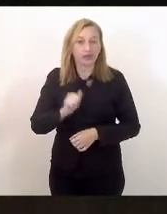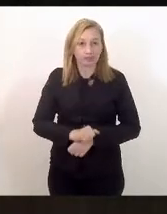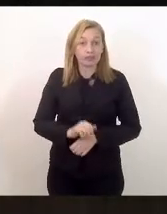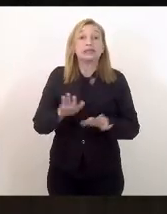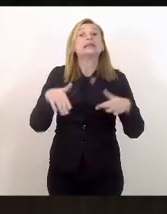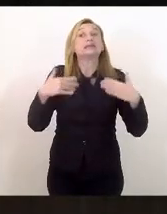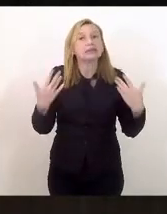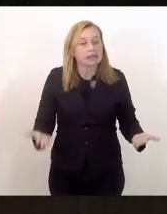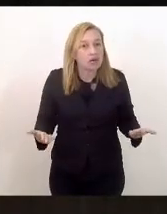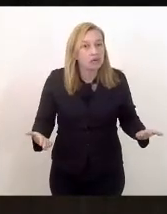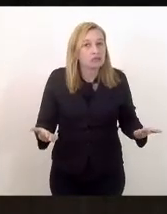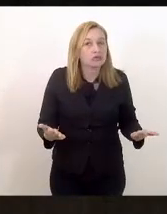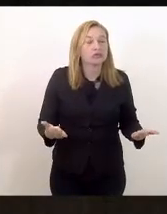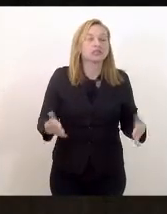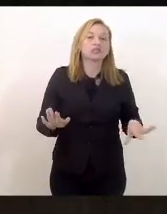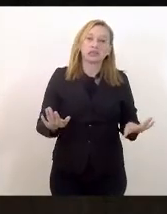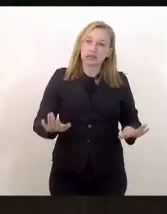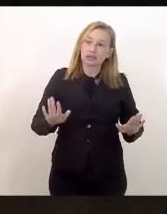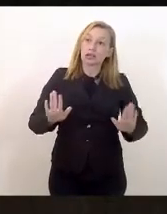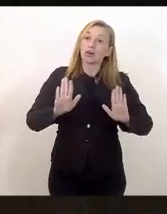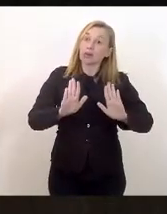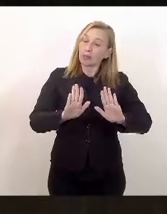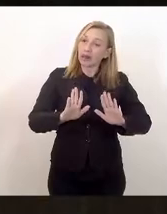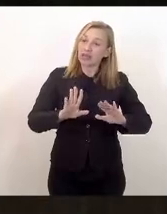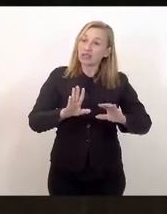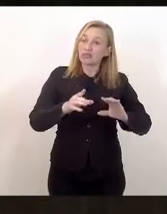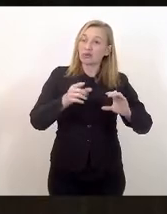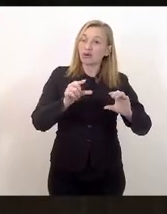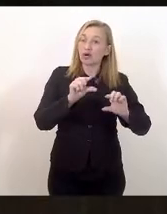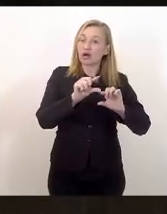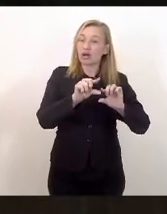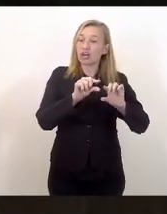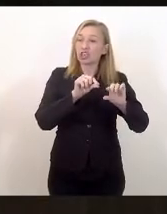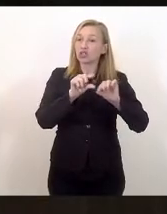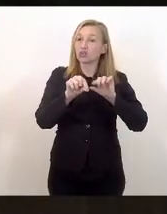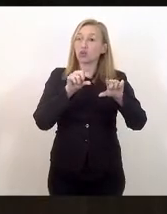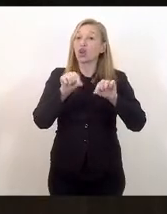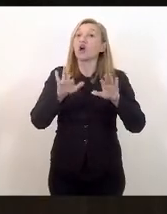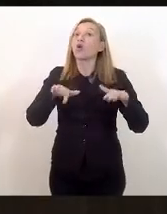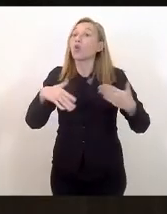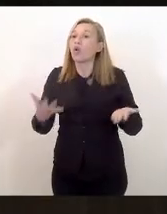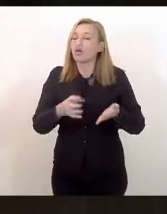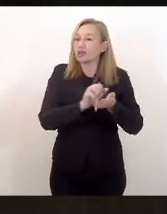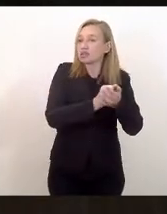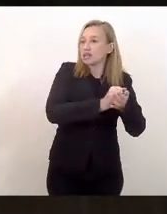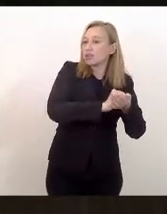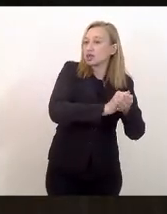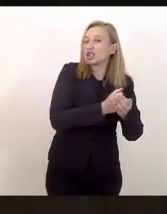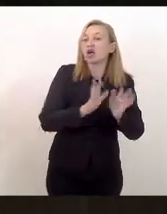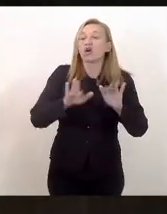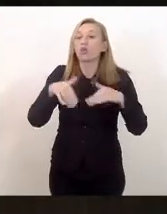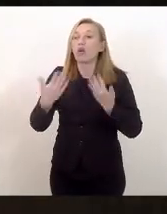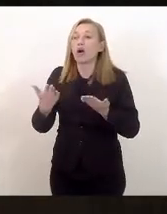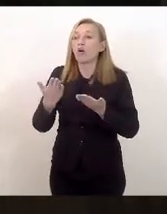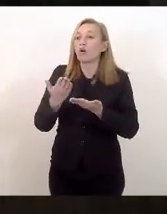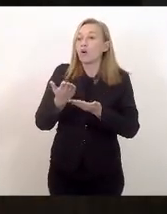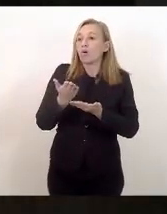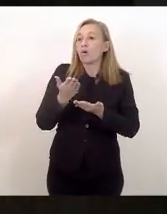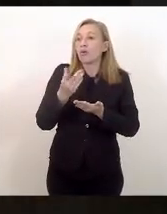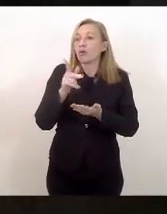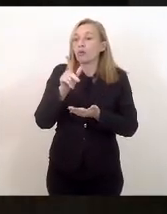Então, tem uma questão que tem que... Agora, se classificar qual o sabonete, qual o papel higiênico, aí